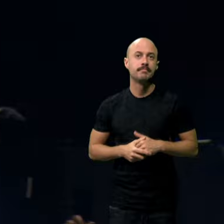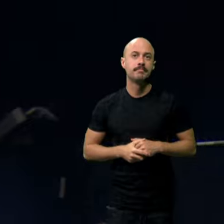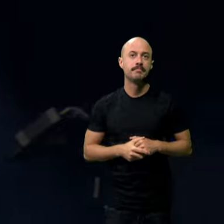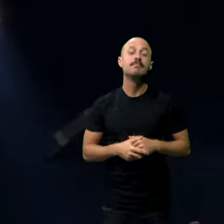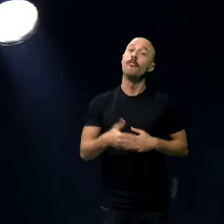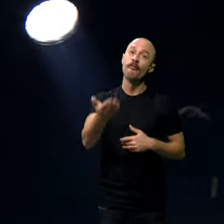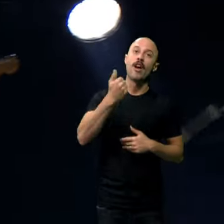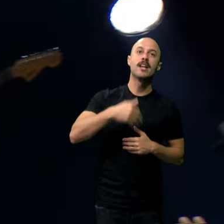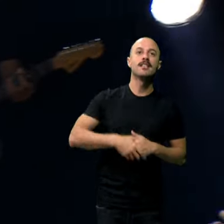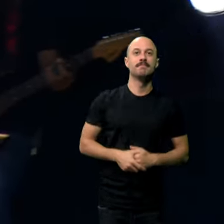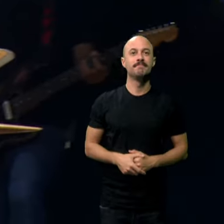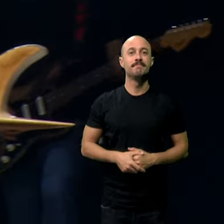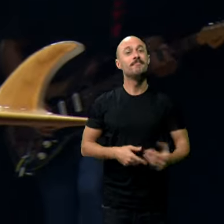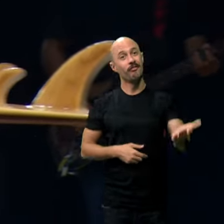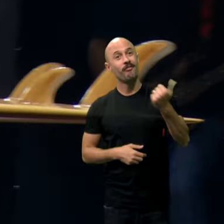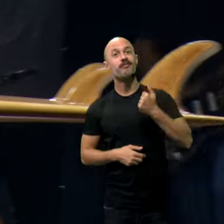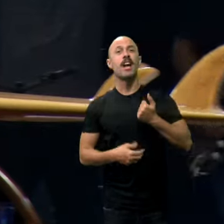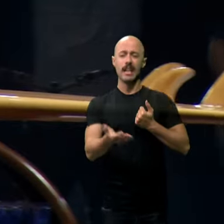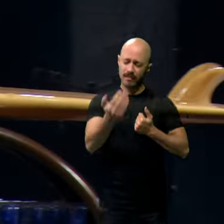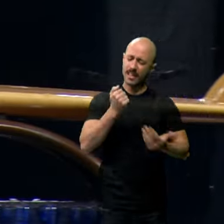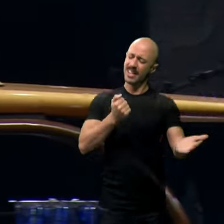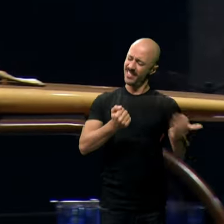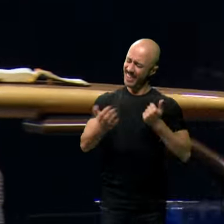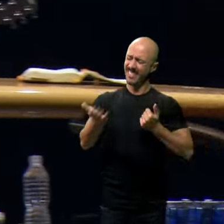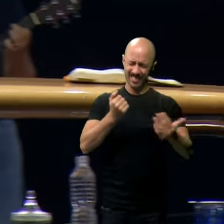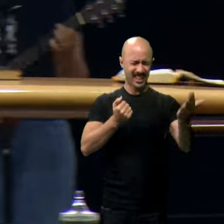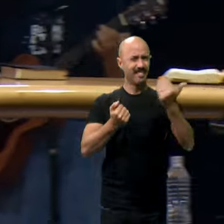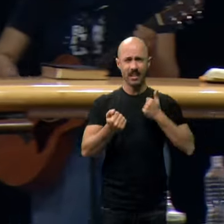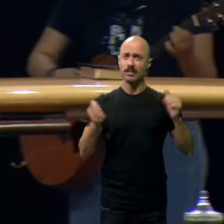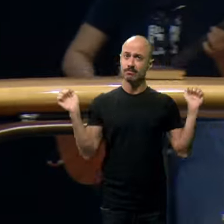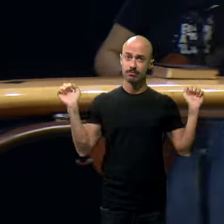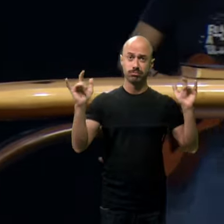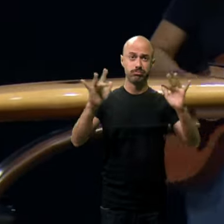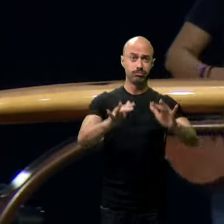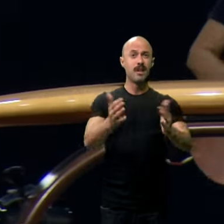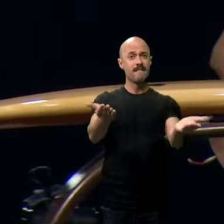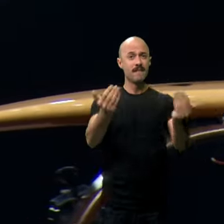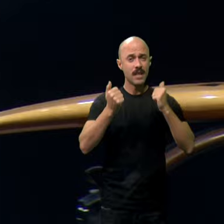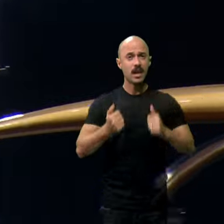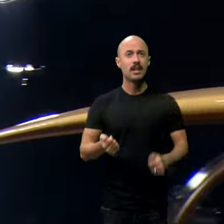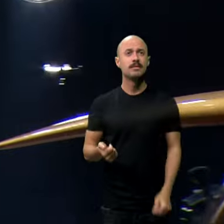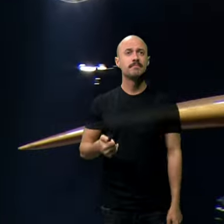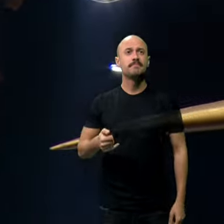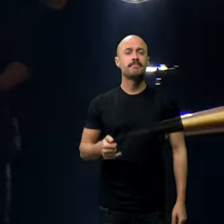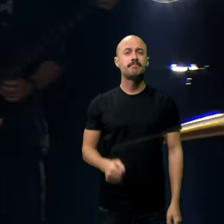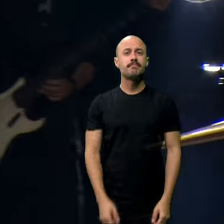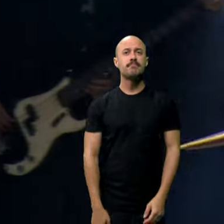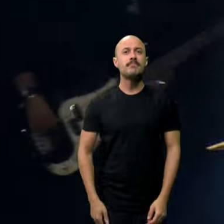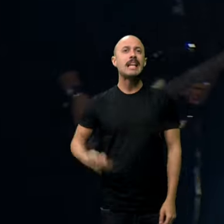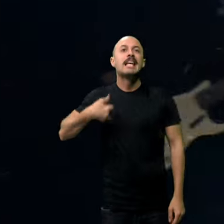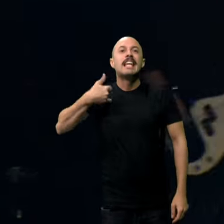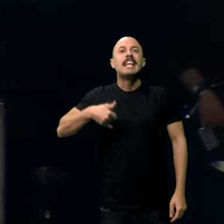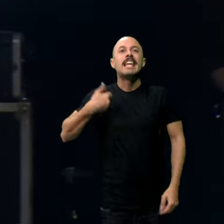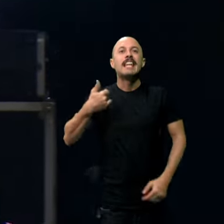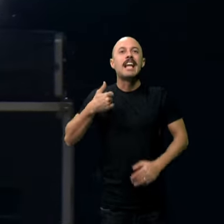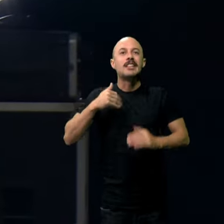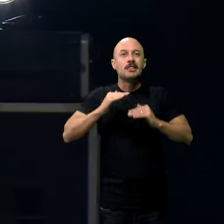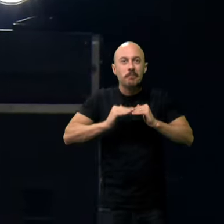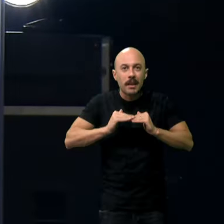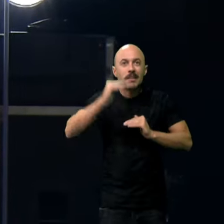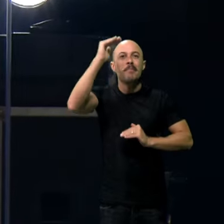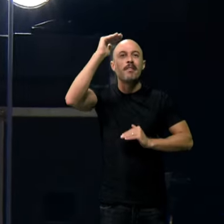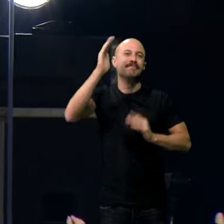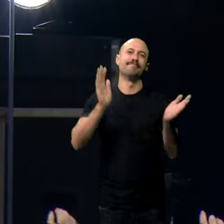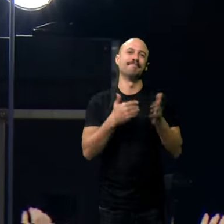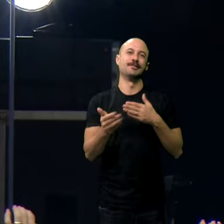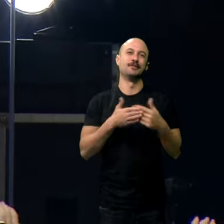Então venha, venha, venha, venha e receba, venha e receba. Sem idade, é só para os que crê. É só você que crê.